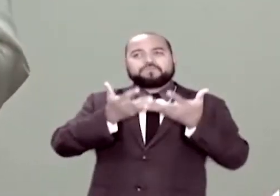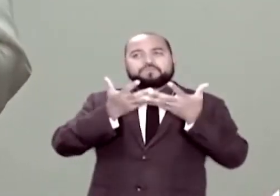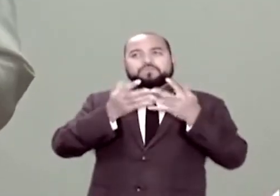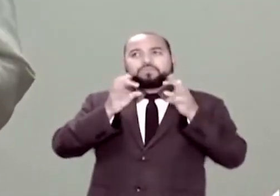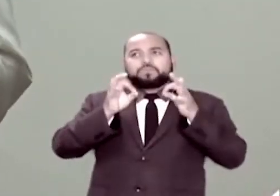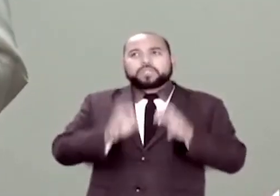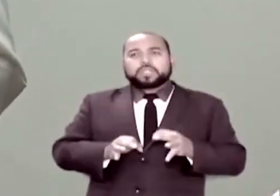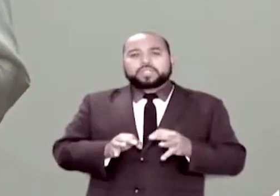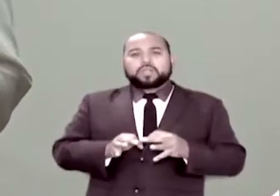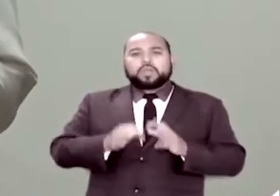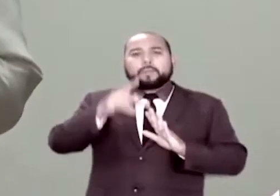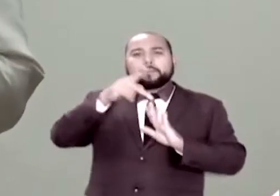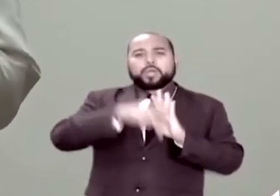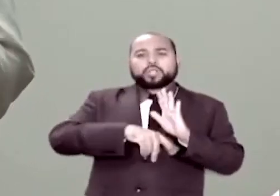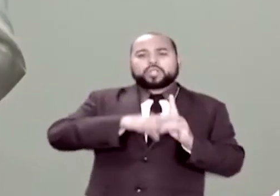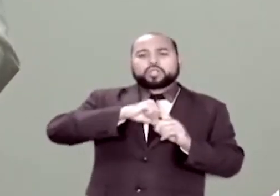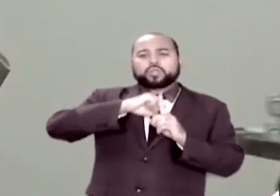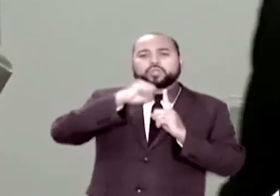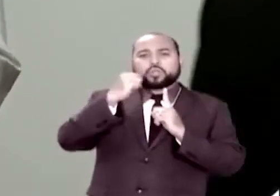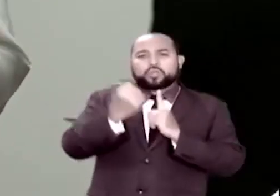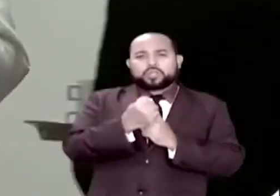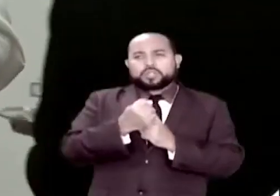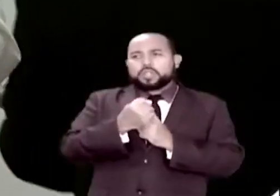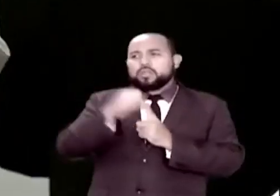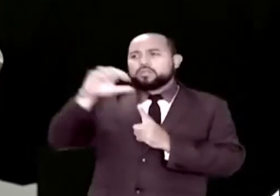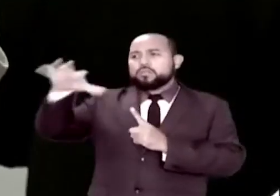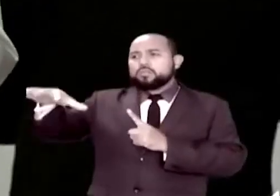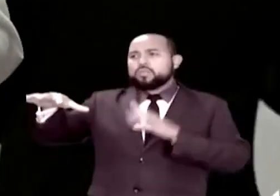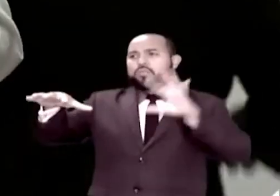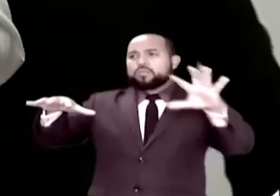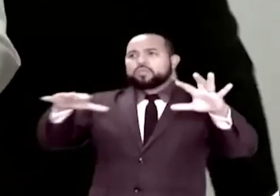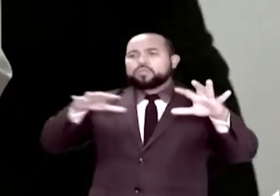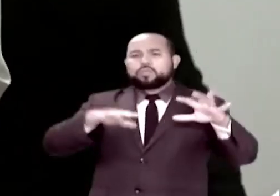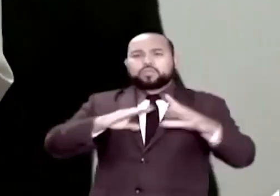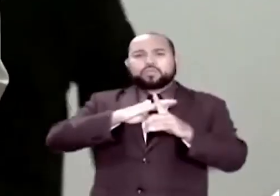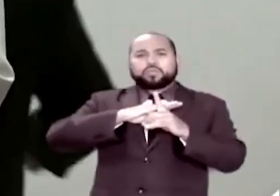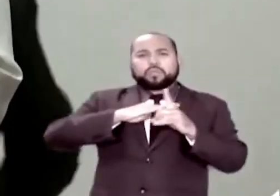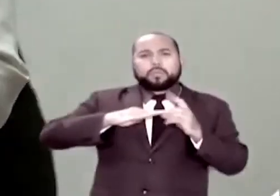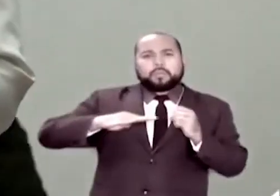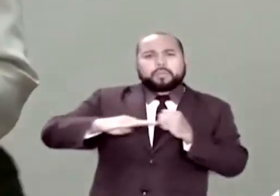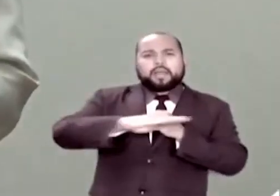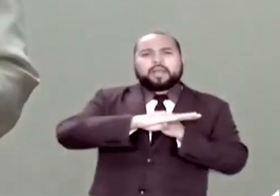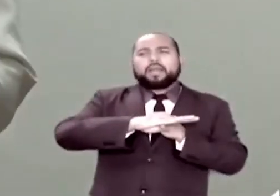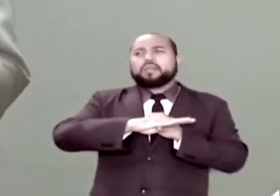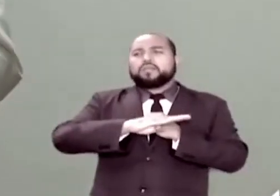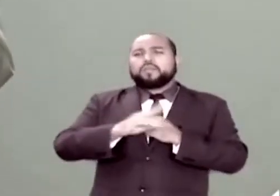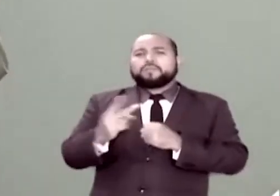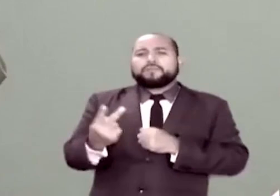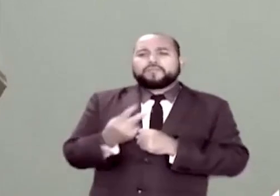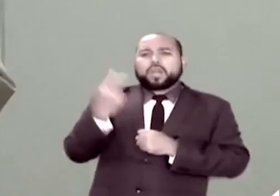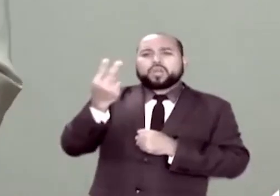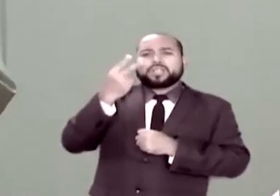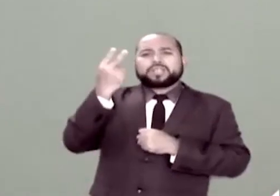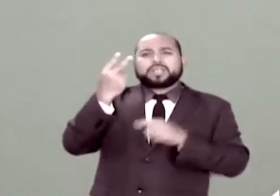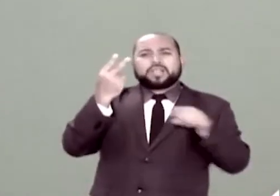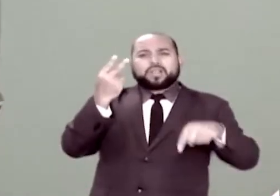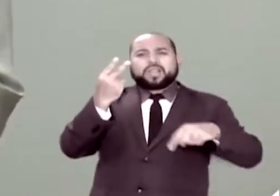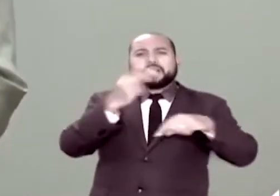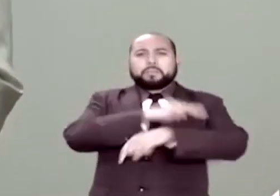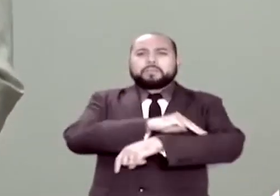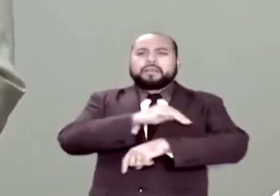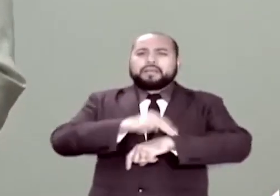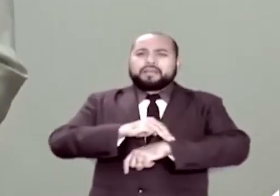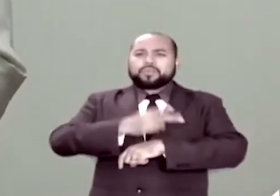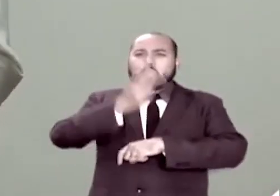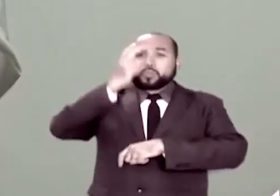que existam projetos sociais nos territórios nos bairros valorizando a cultura Macaense aquele fazedor de cultura que tá no